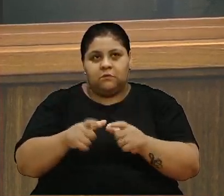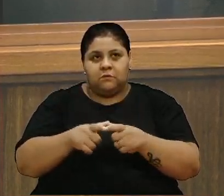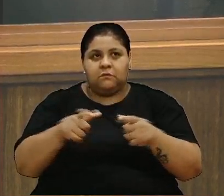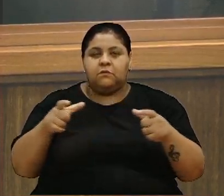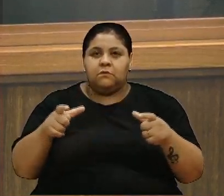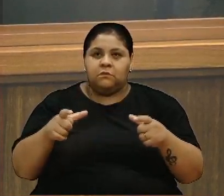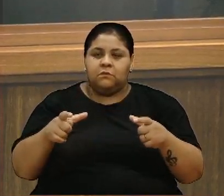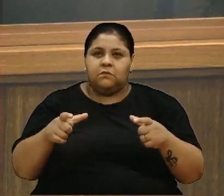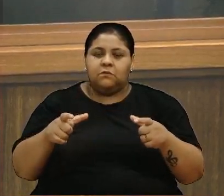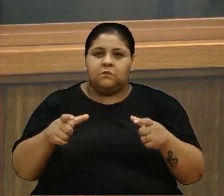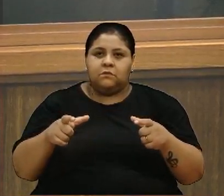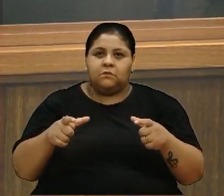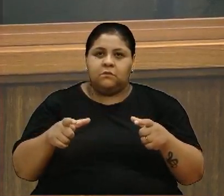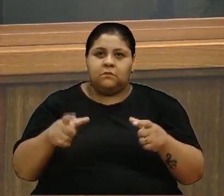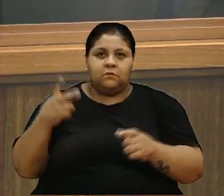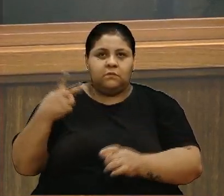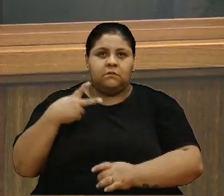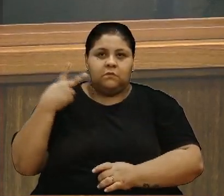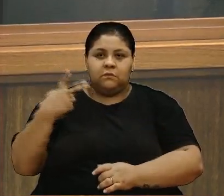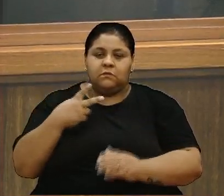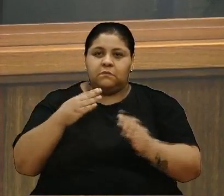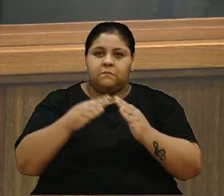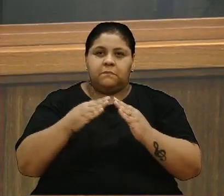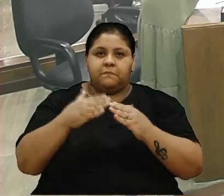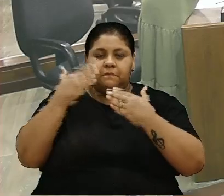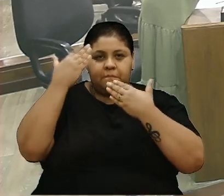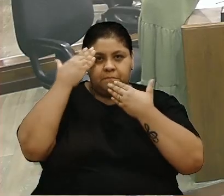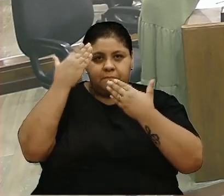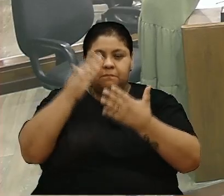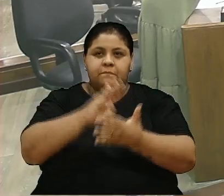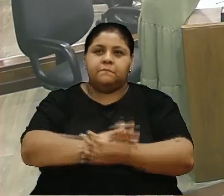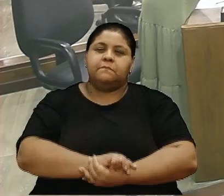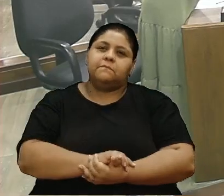dos vereadores dessa casa. Obrigada. Obrigado, vereadora Rose Frigieri.